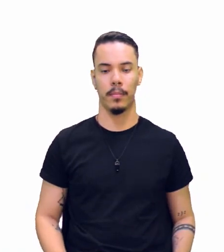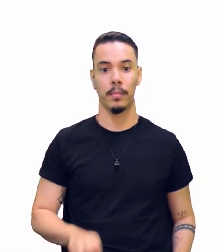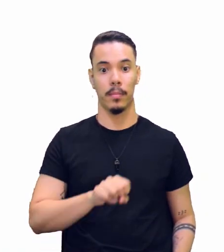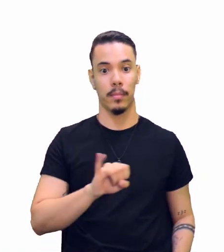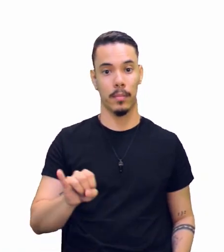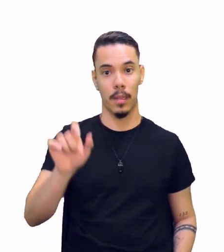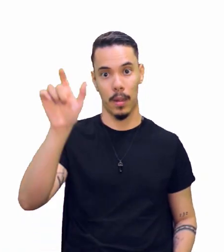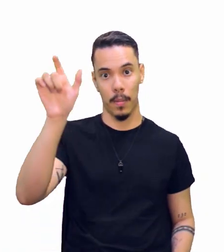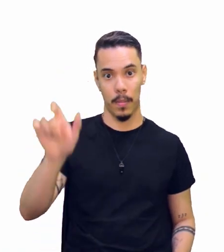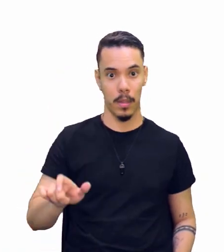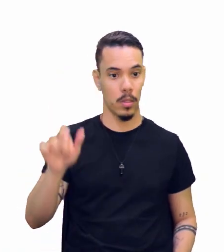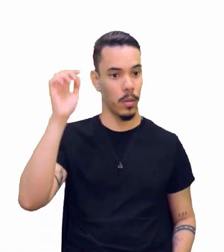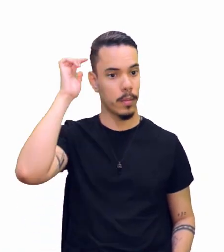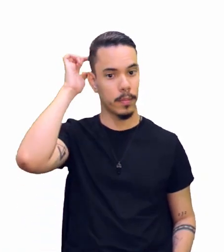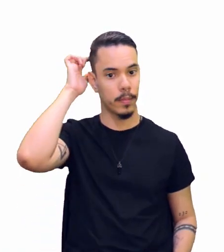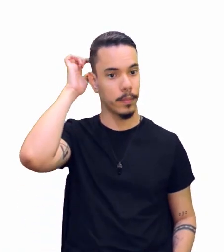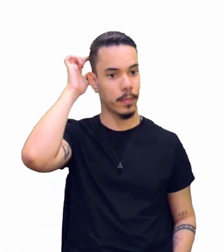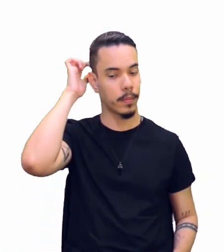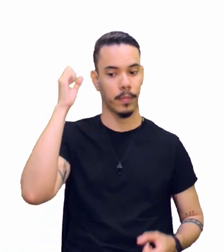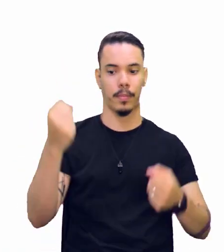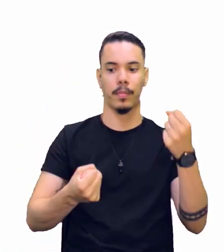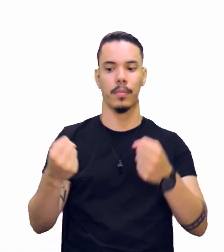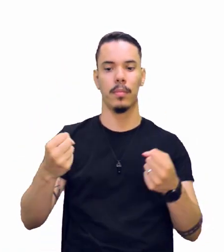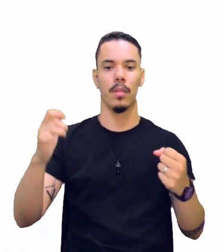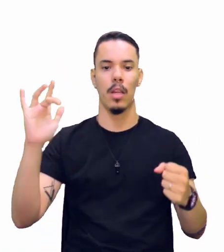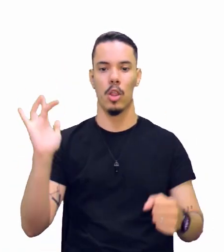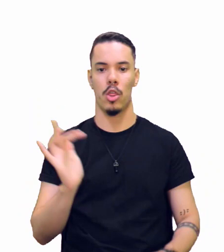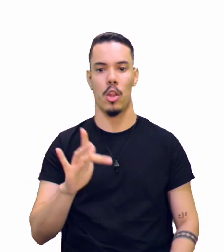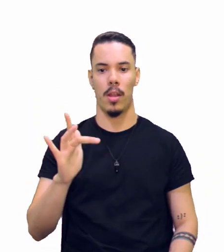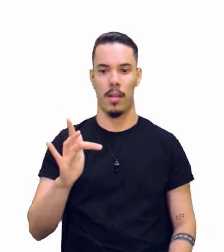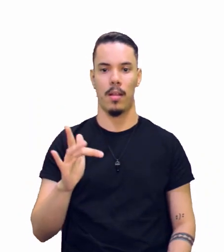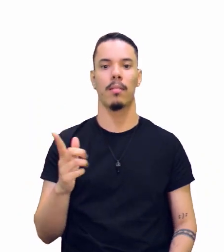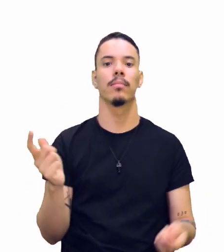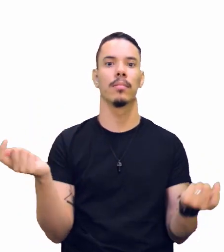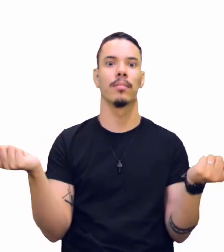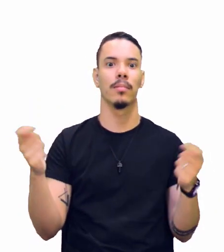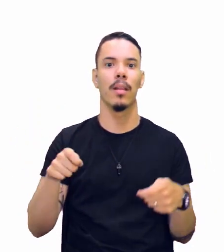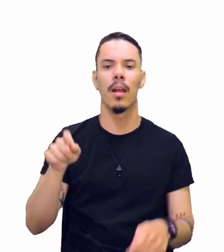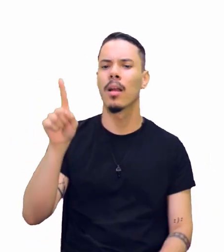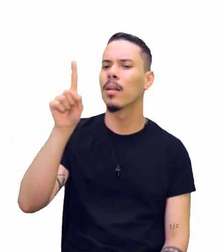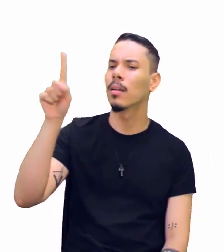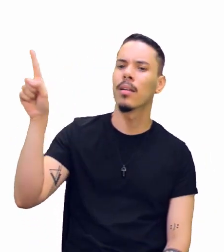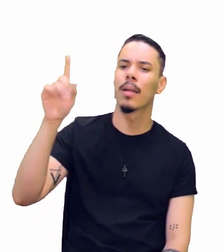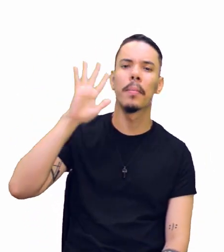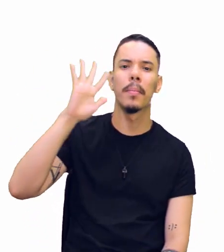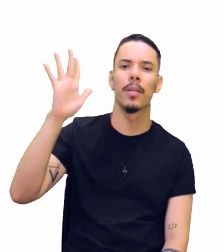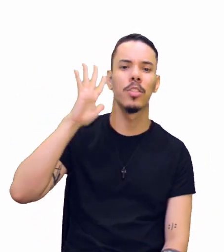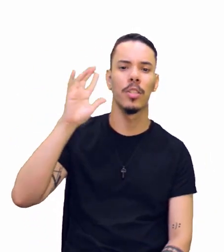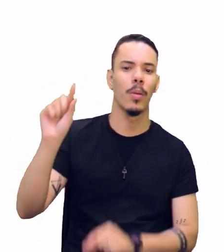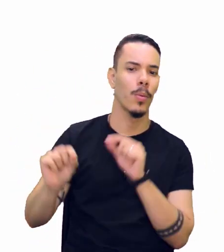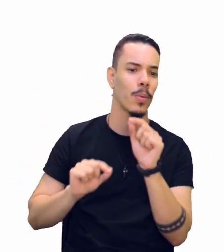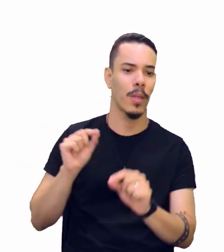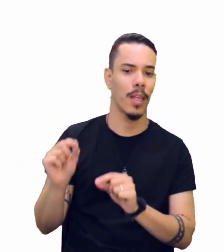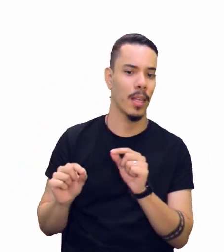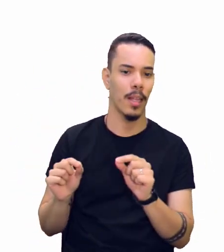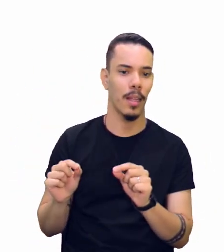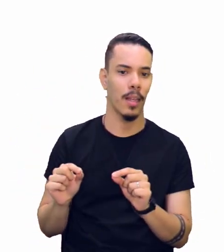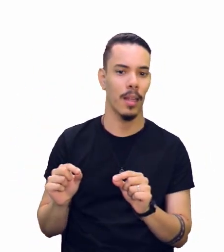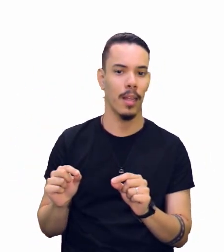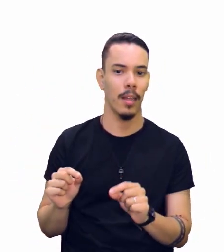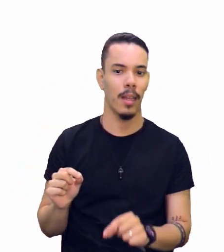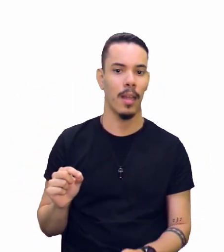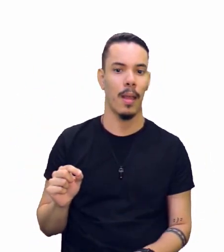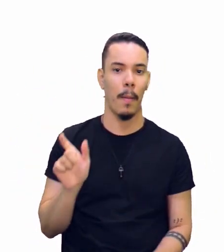tocar o carro, the alarm goes off. Dá para entender, vocês conseguem até imaginar o que significa isso. Tem a palavra